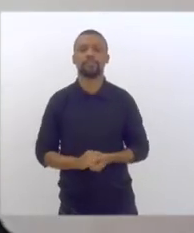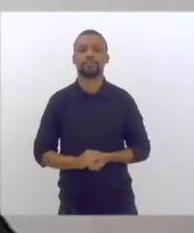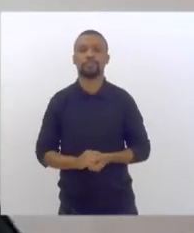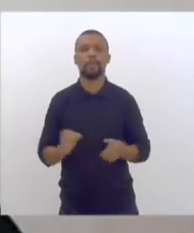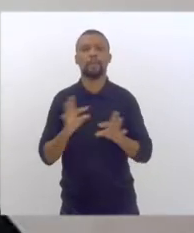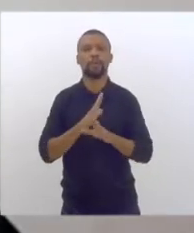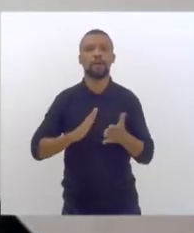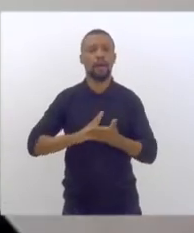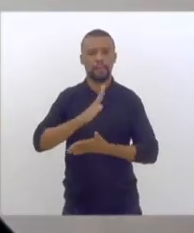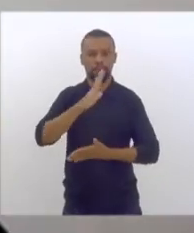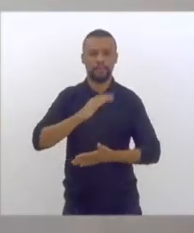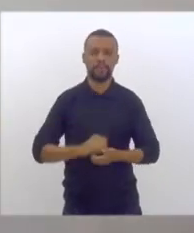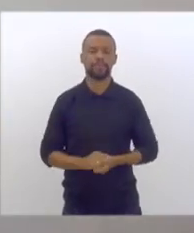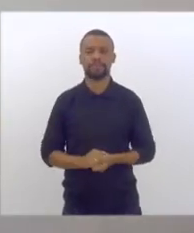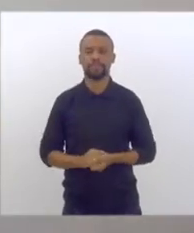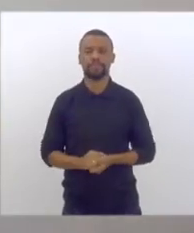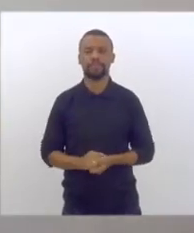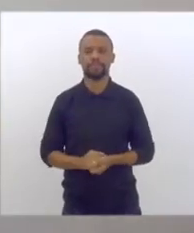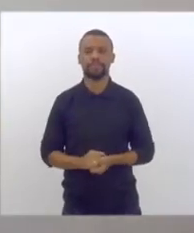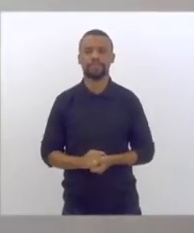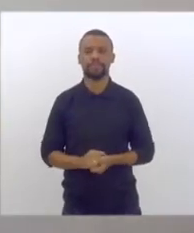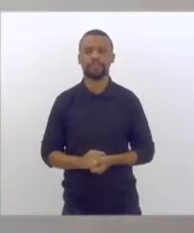e aprovado